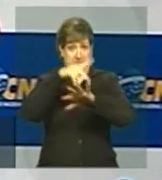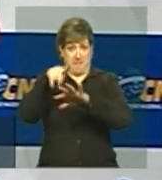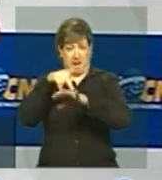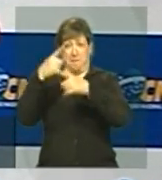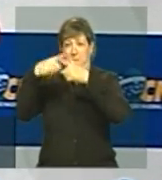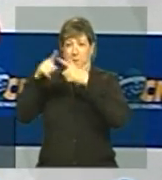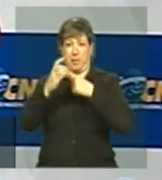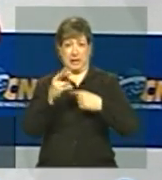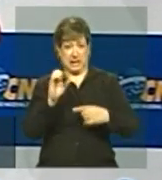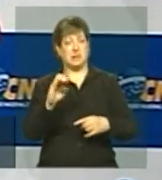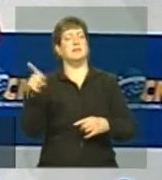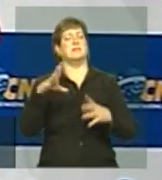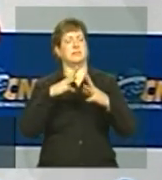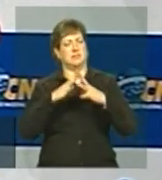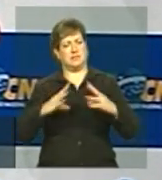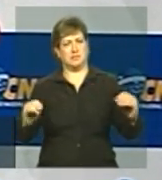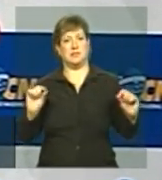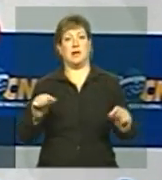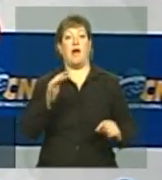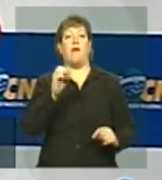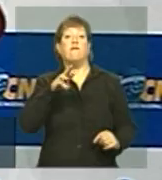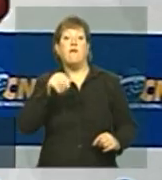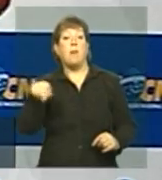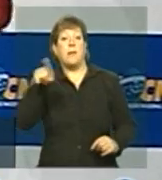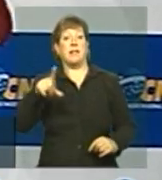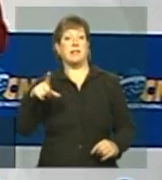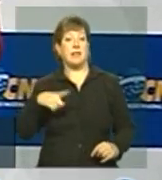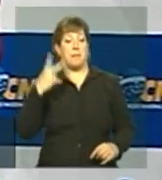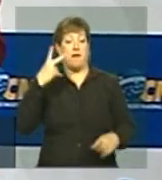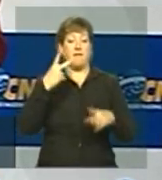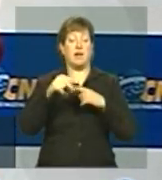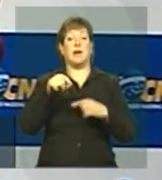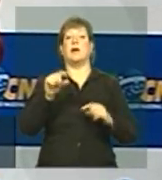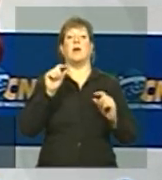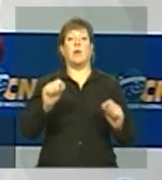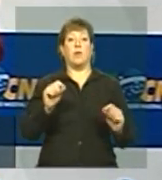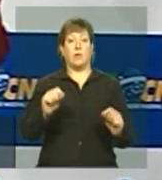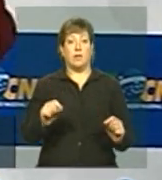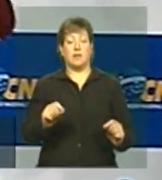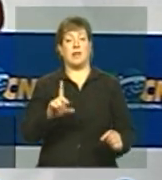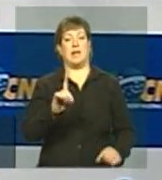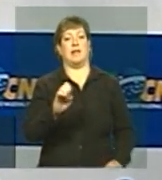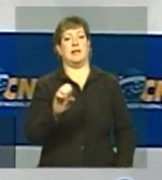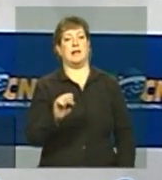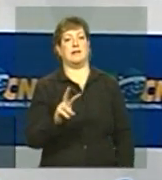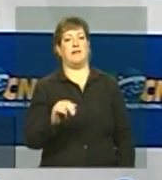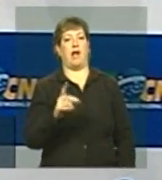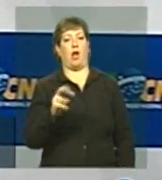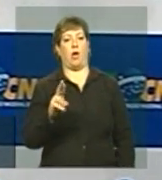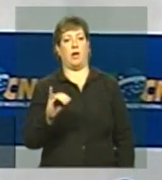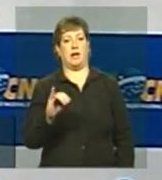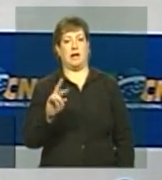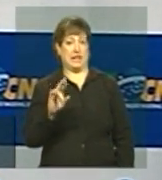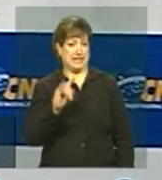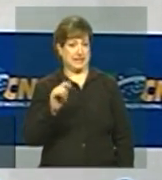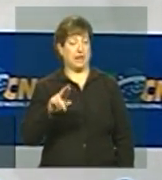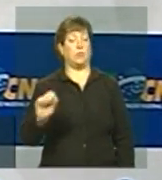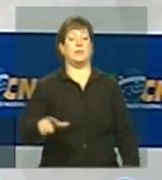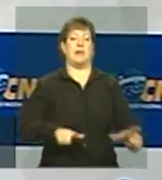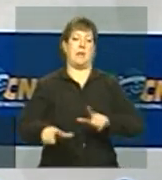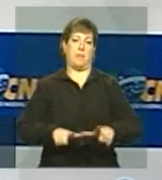E a forma como eles têm para sair da crise, uma delas é desvalorizar o trabalho. Hoje, no Brasil, é